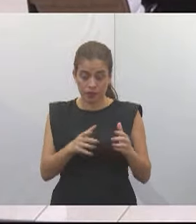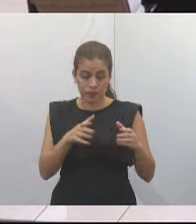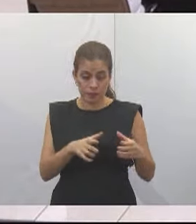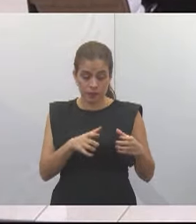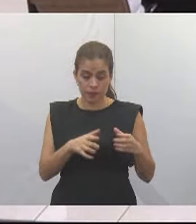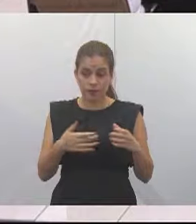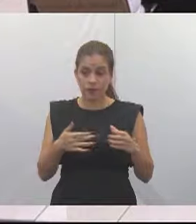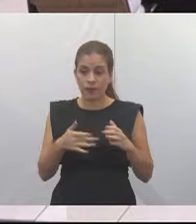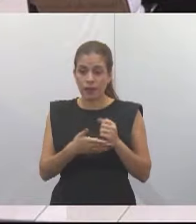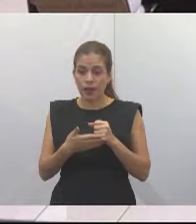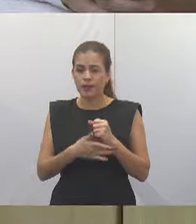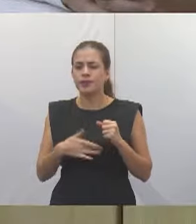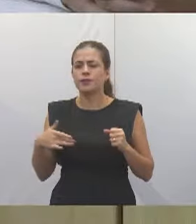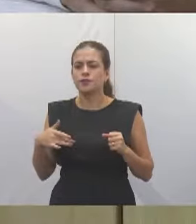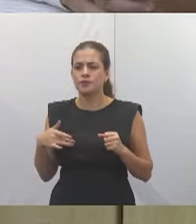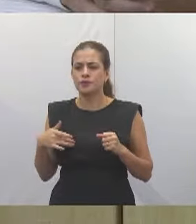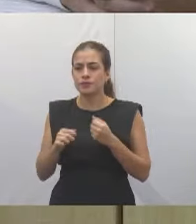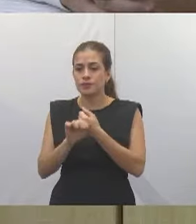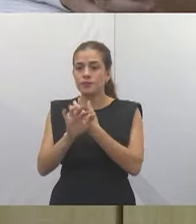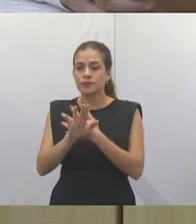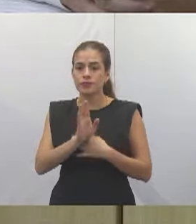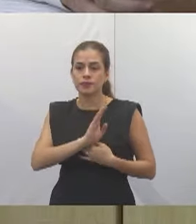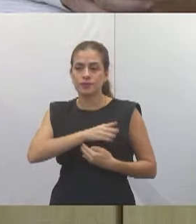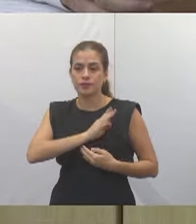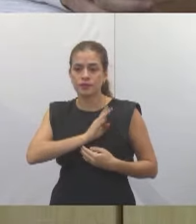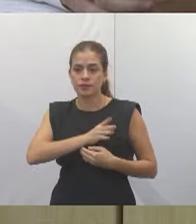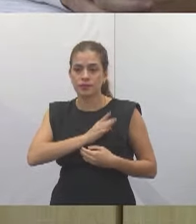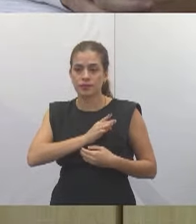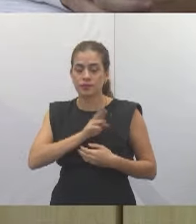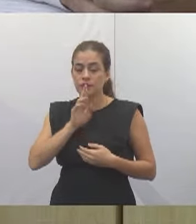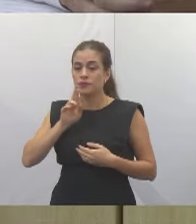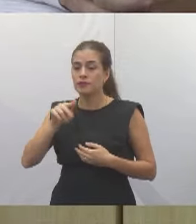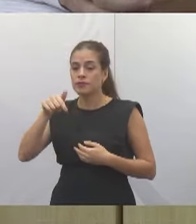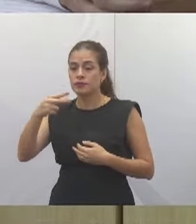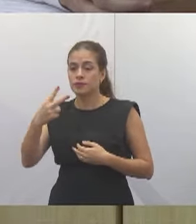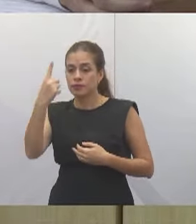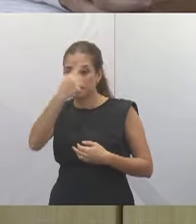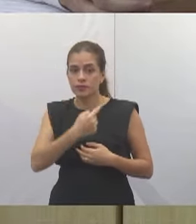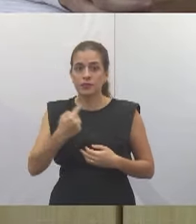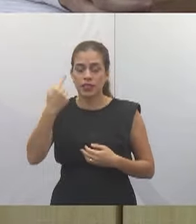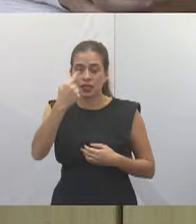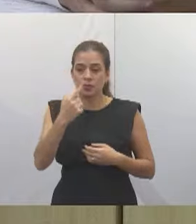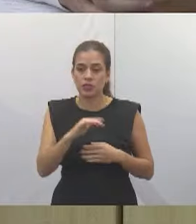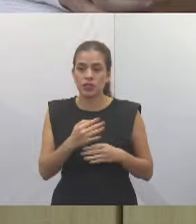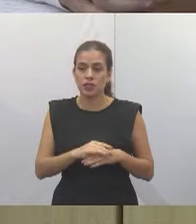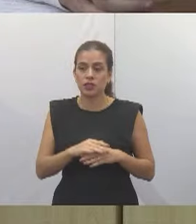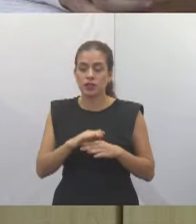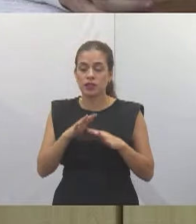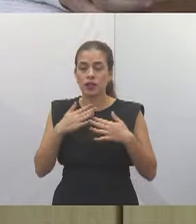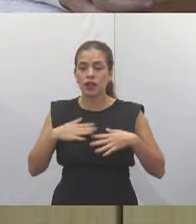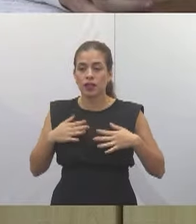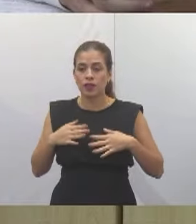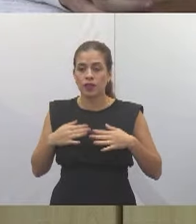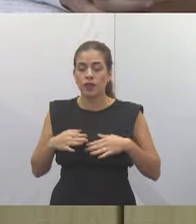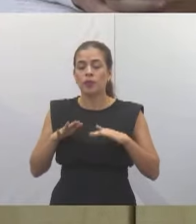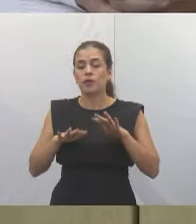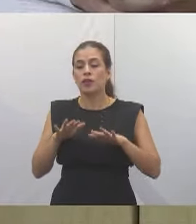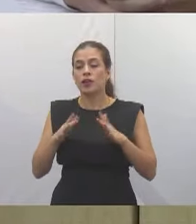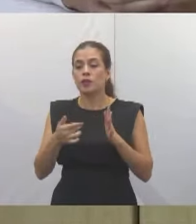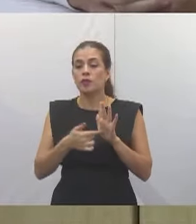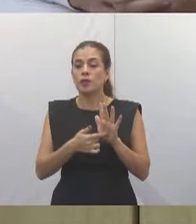de saúde, a teleconsultoria de cardio ela é respondida em 72 horas. Então, para casos leves e moderados, o médico pode acionar